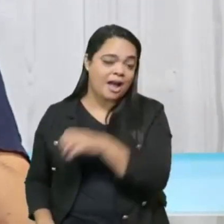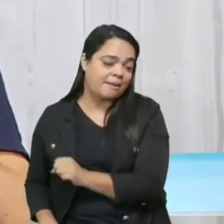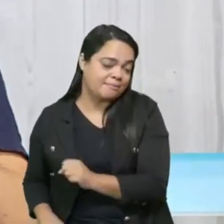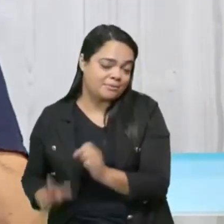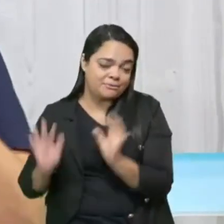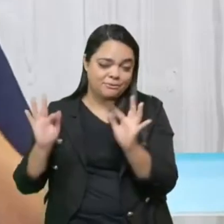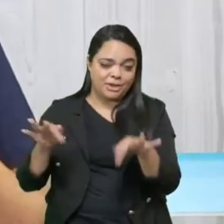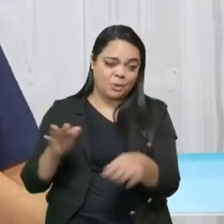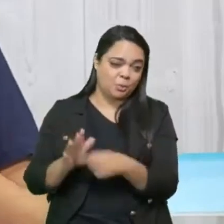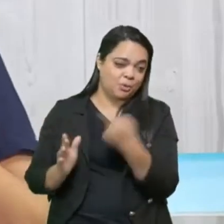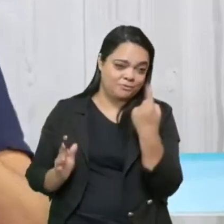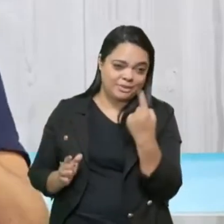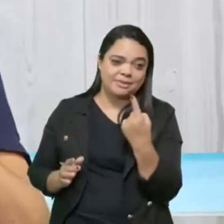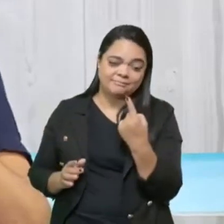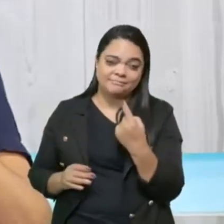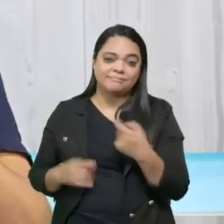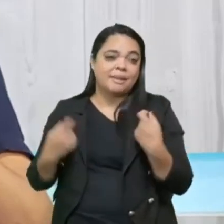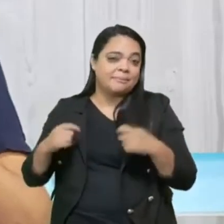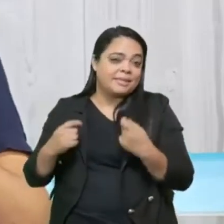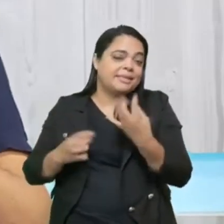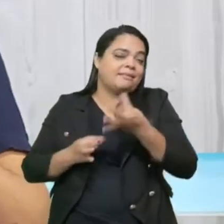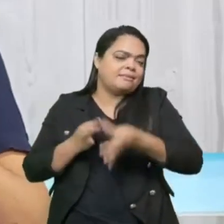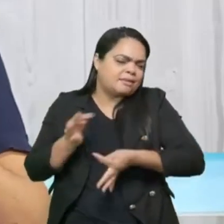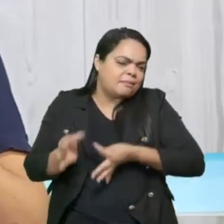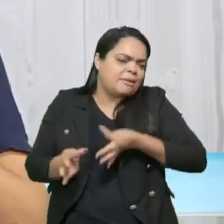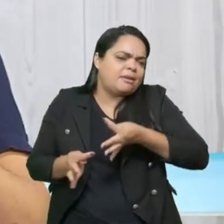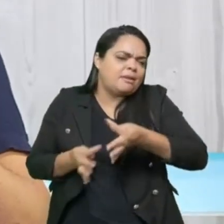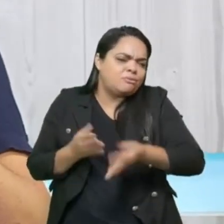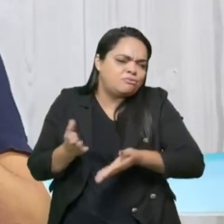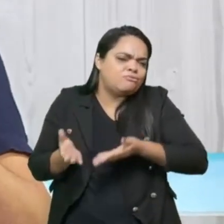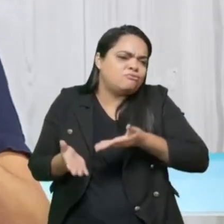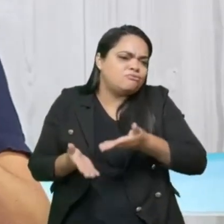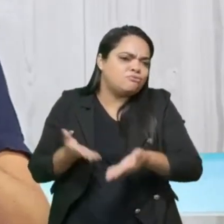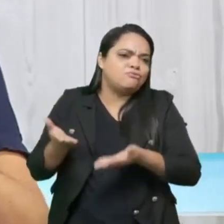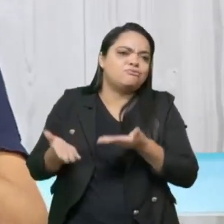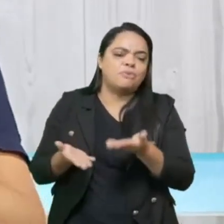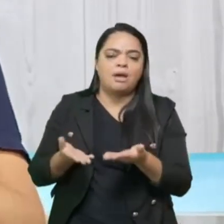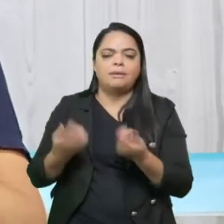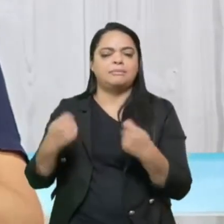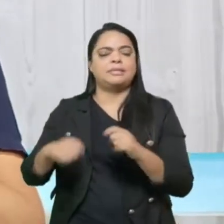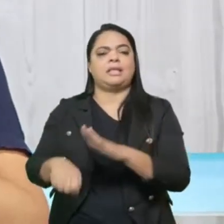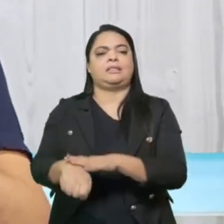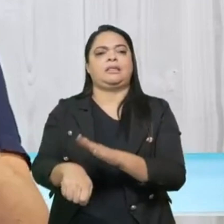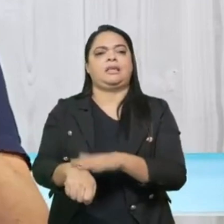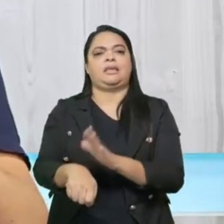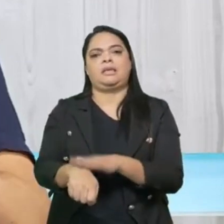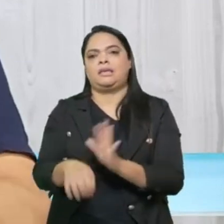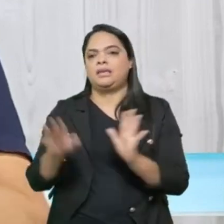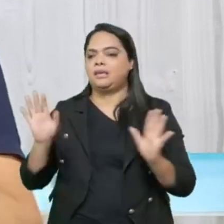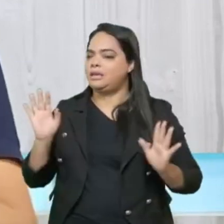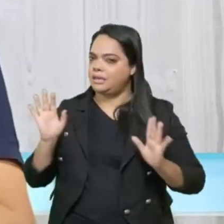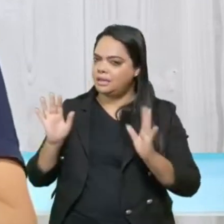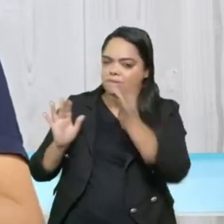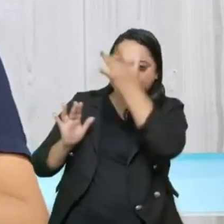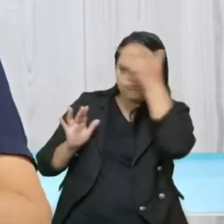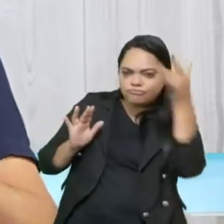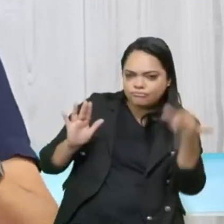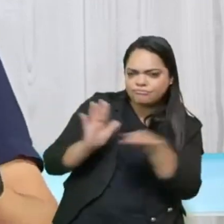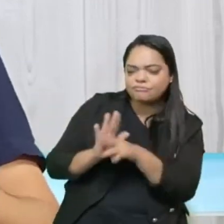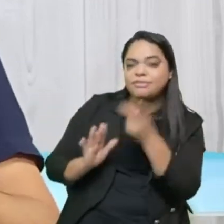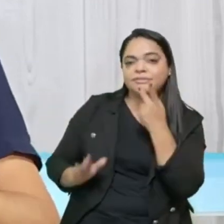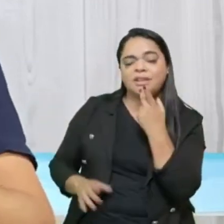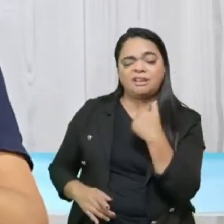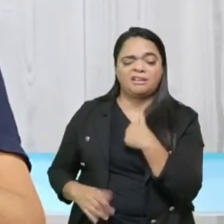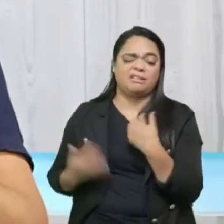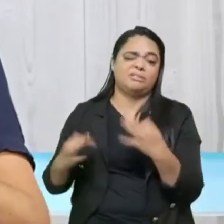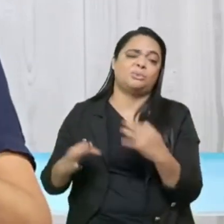só. A gente precisa de um tratamento e a gente precisa de tempo. Aquelas pessoas que chegam pra gente falando assim, tem 1 ano que eu